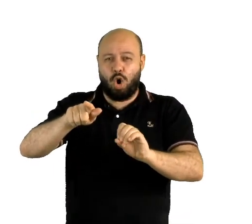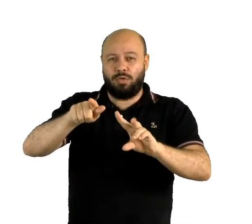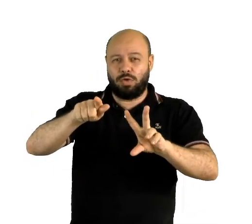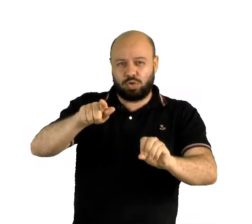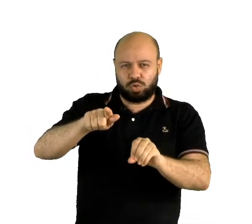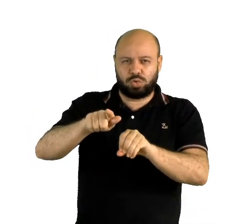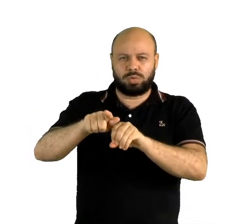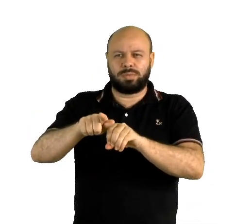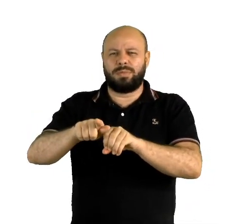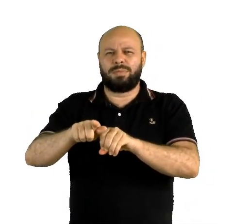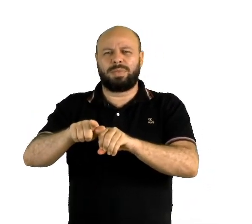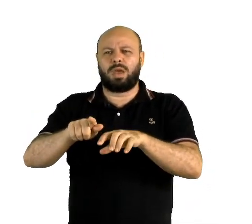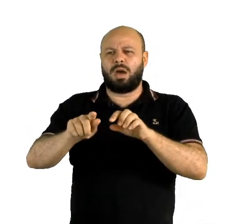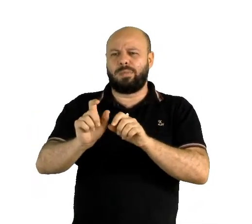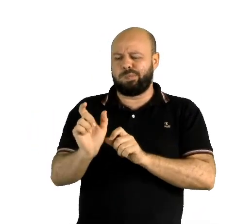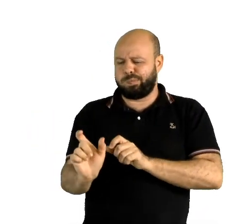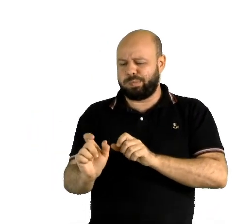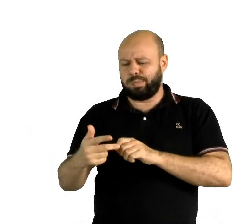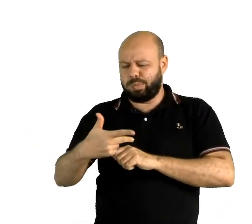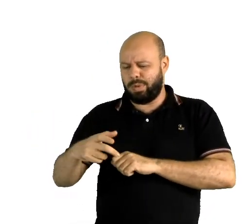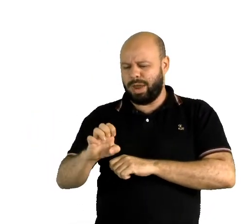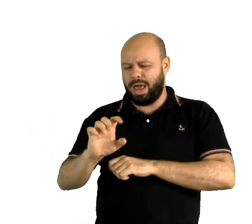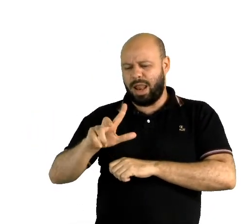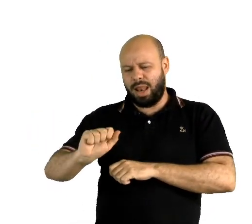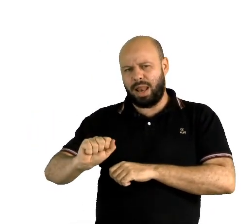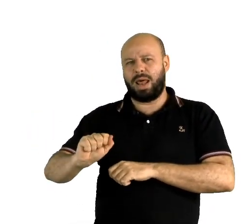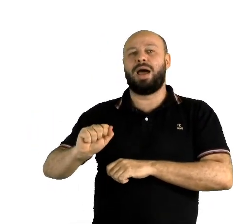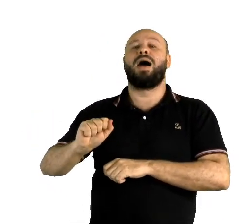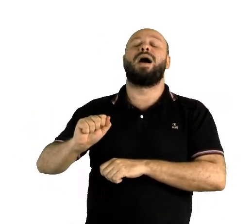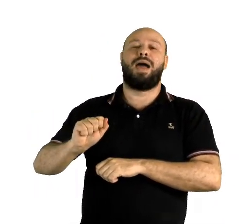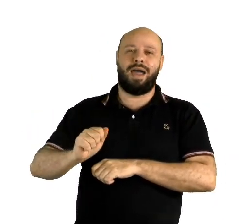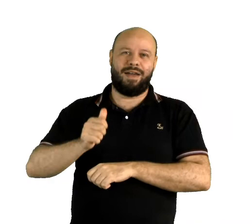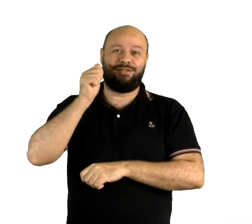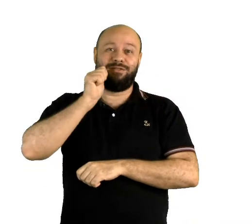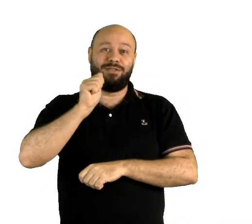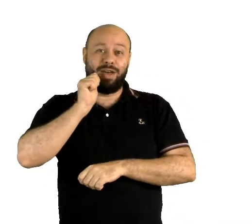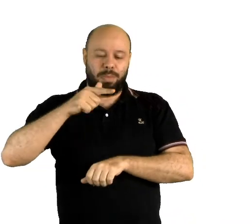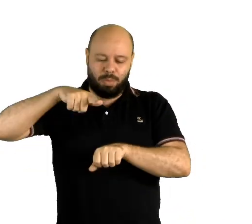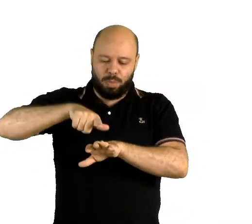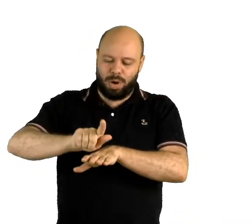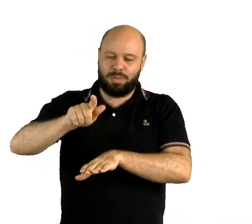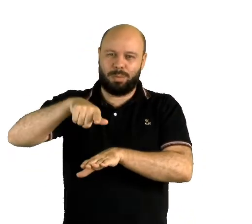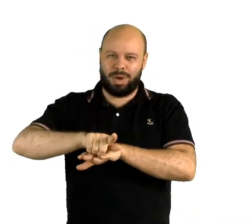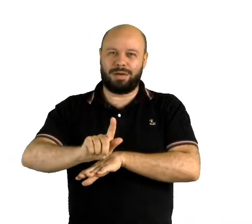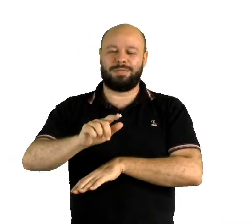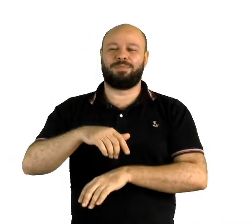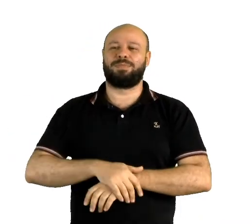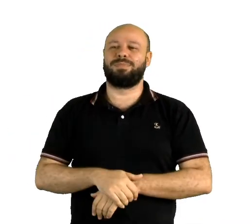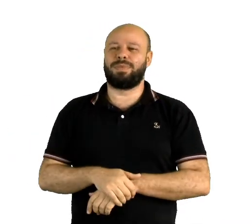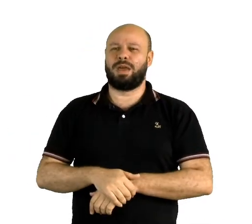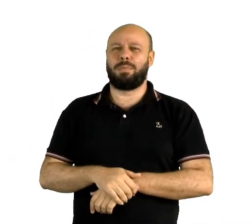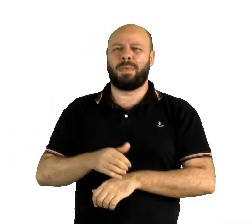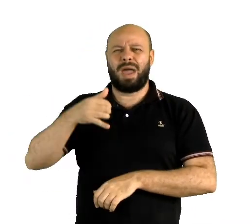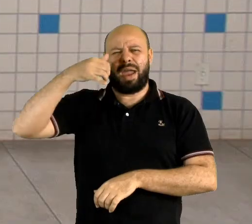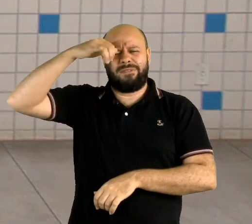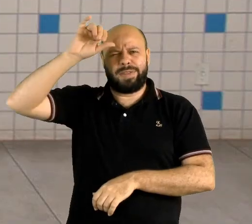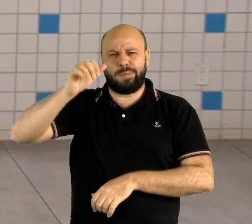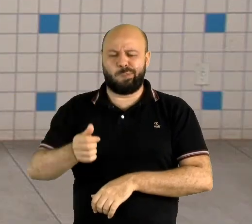pronome ela está se referindo à fêmea, tudo bem? Para evitar a repetição